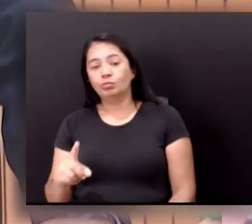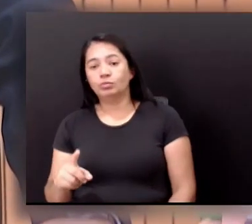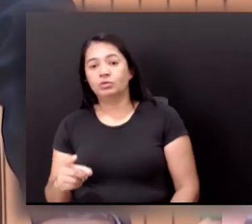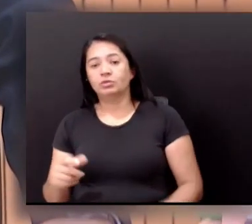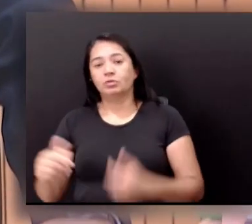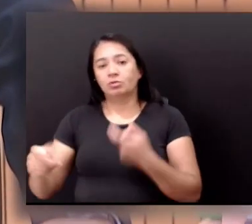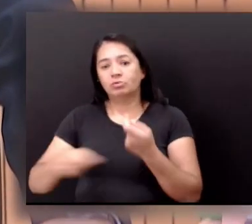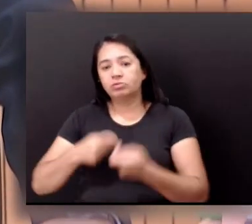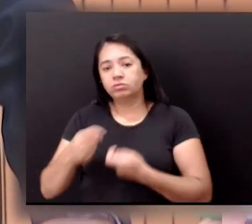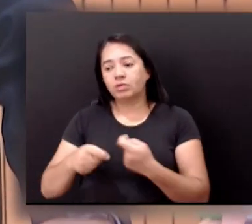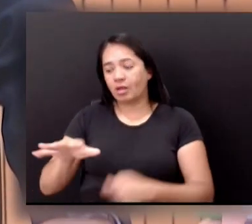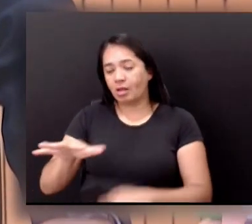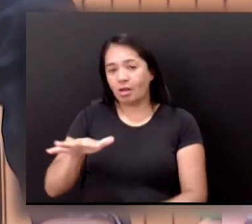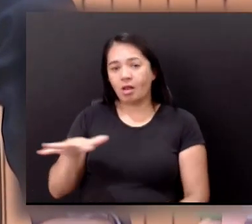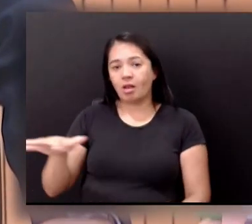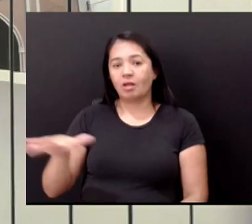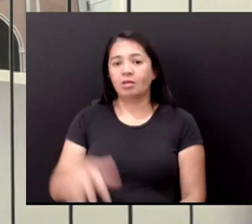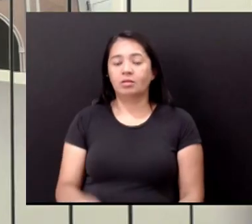né?